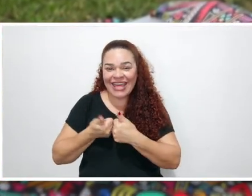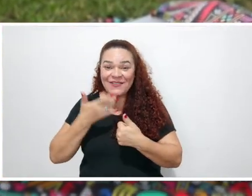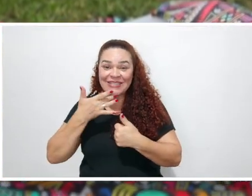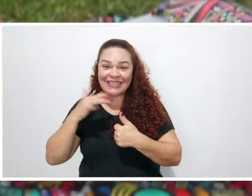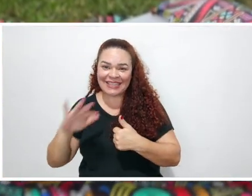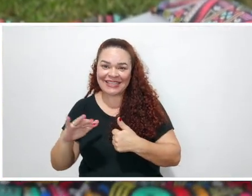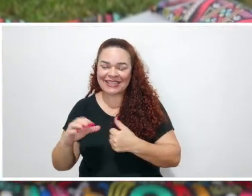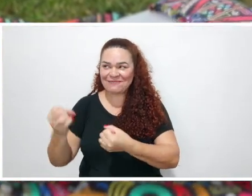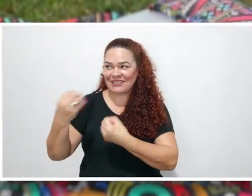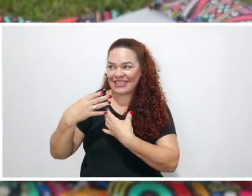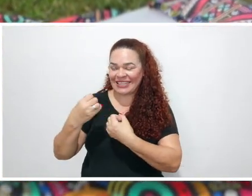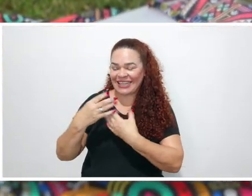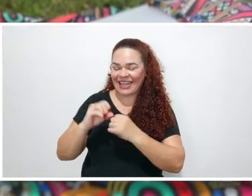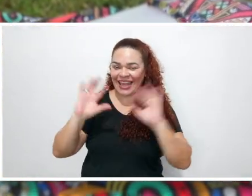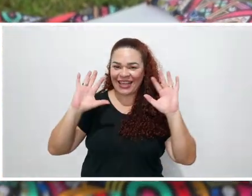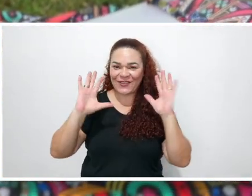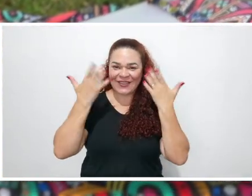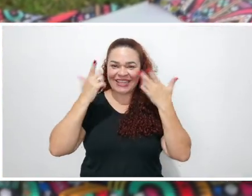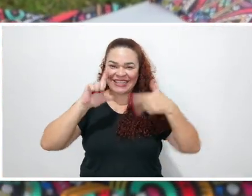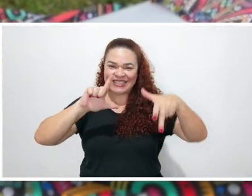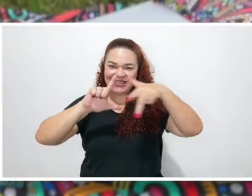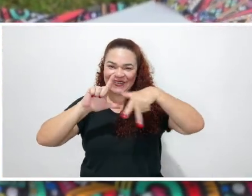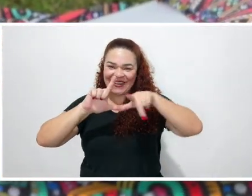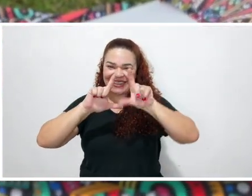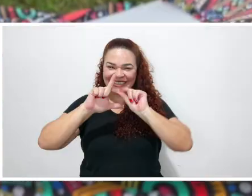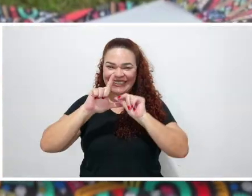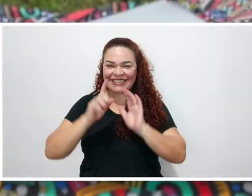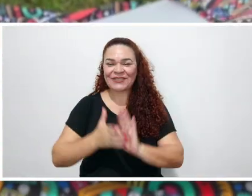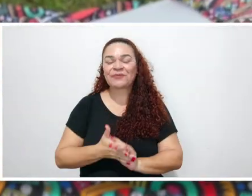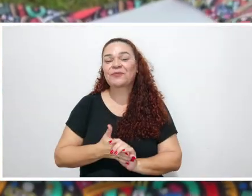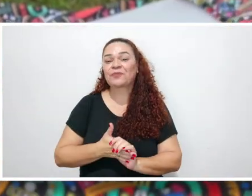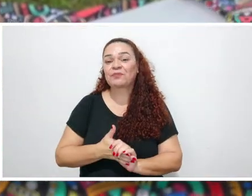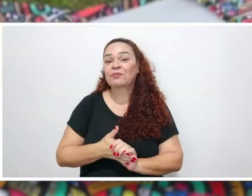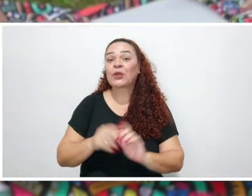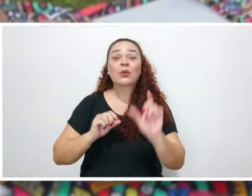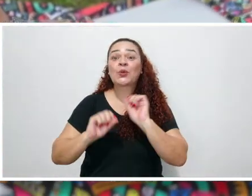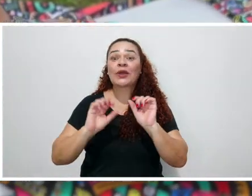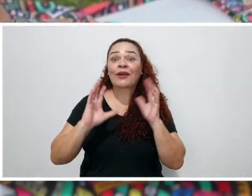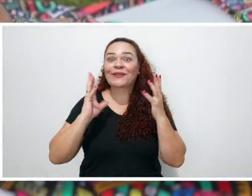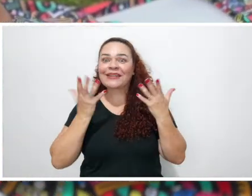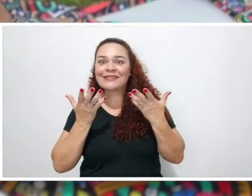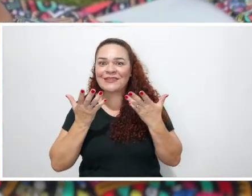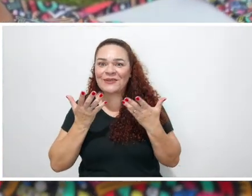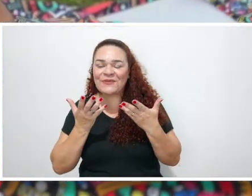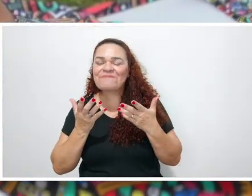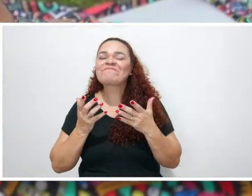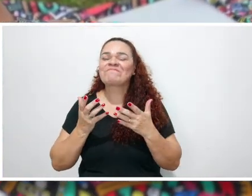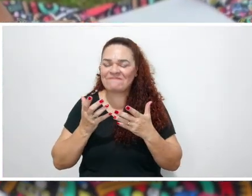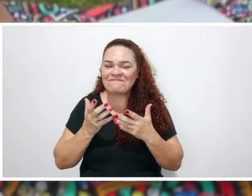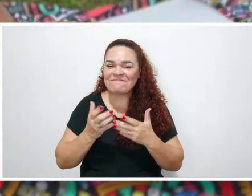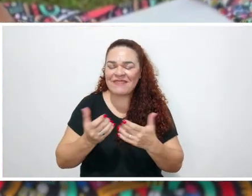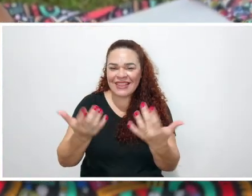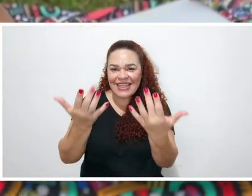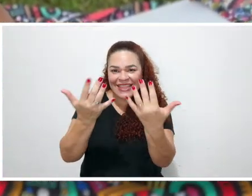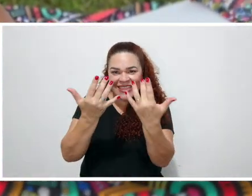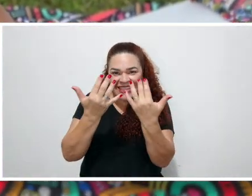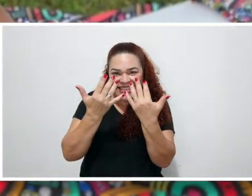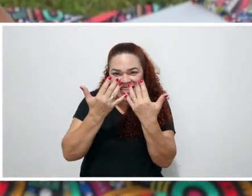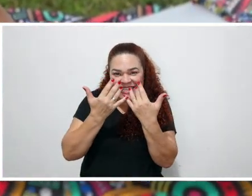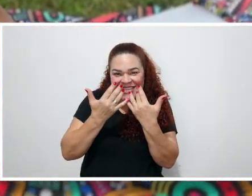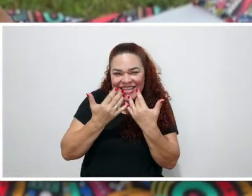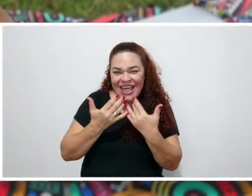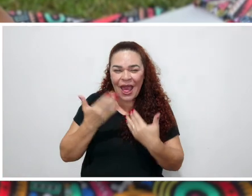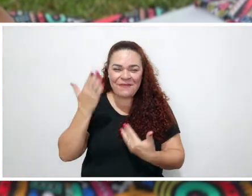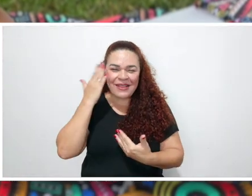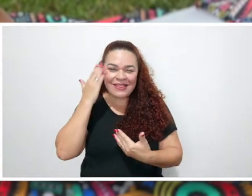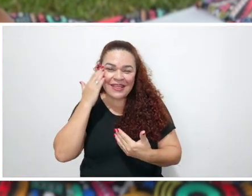falar, e assim surgiu o programa Cola Aí, onde, pela primeira vez, toda a cidade poderia ouvir o que elas tinham a